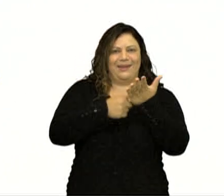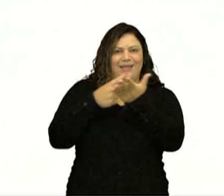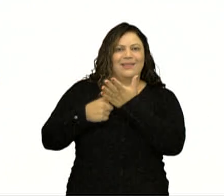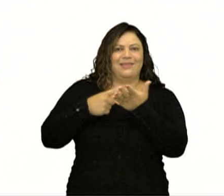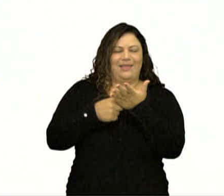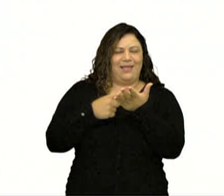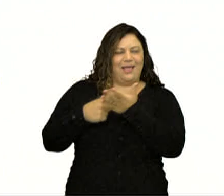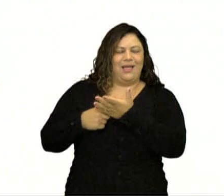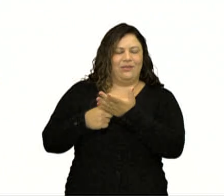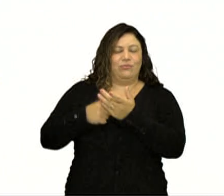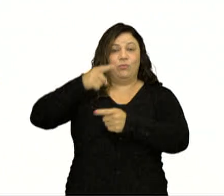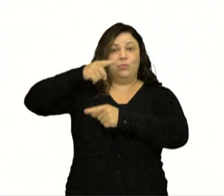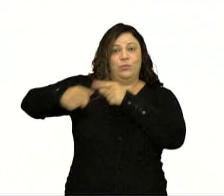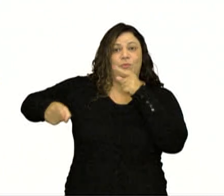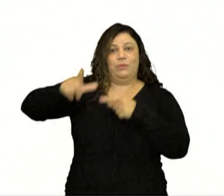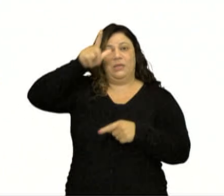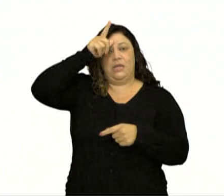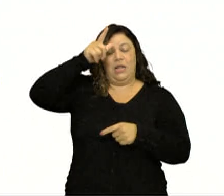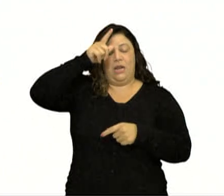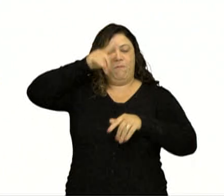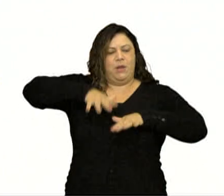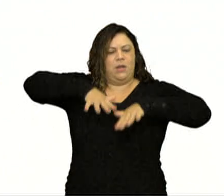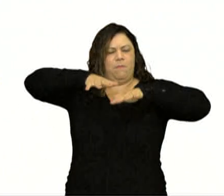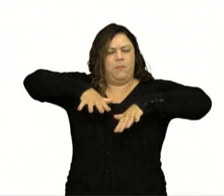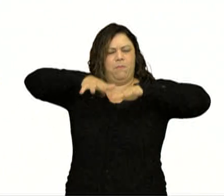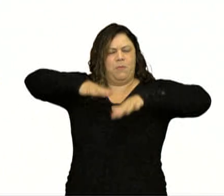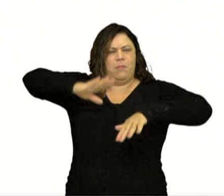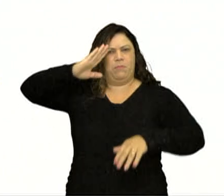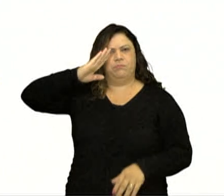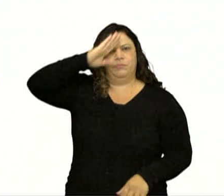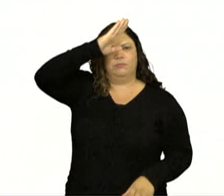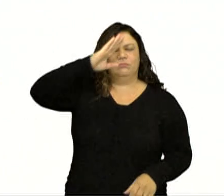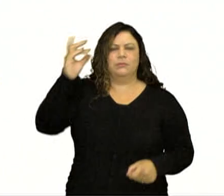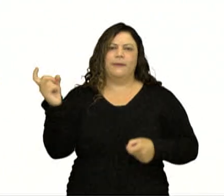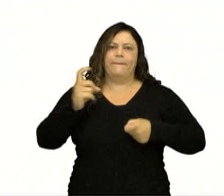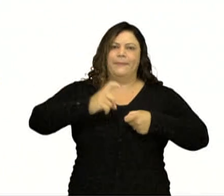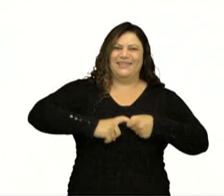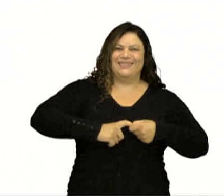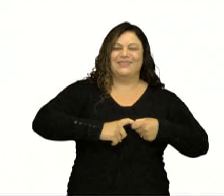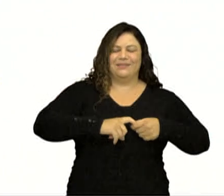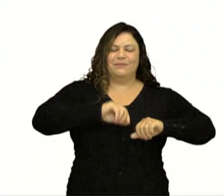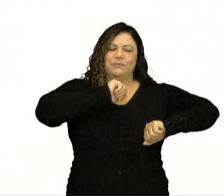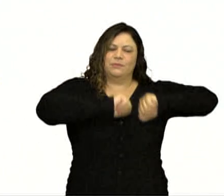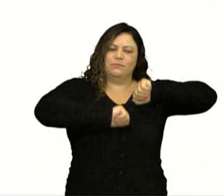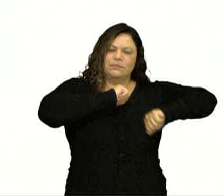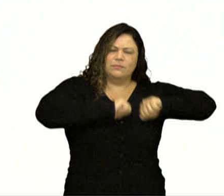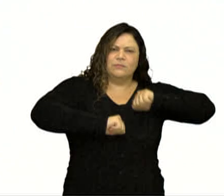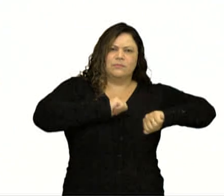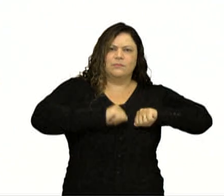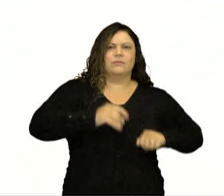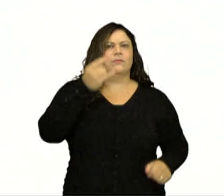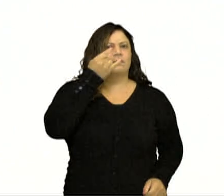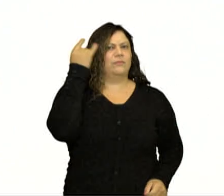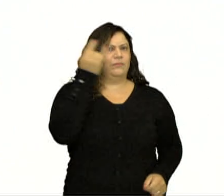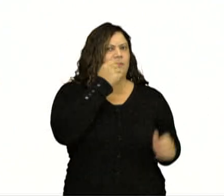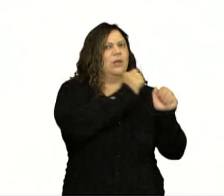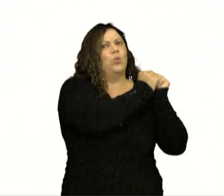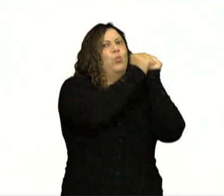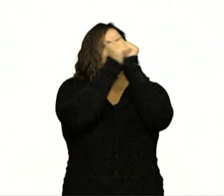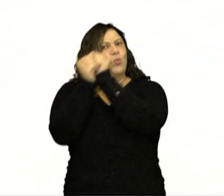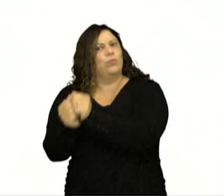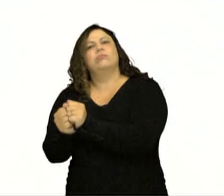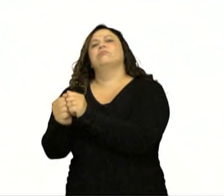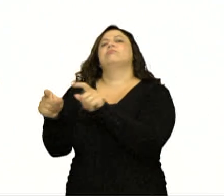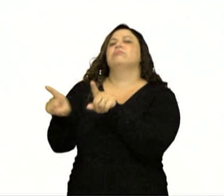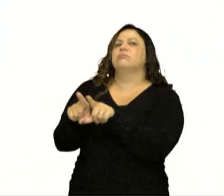de ter um grande exército. Em parceria com grandes empresários que aumentaram seus lucros. Então os empresários estavam junto com Hitler nessa, também tinham